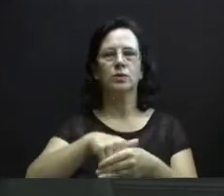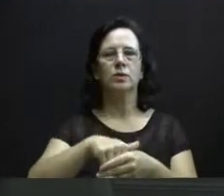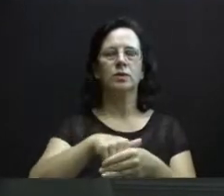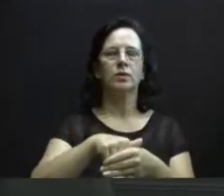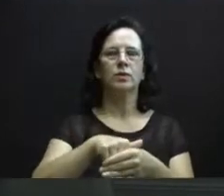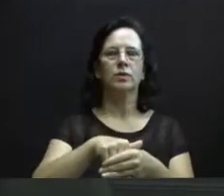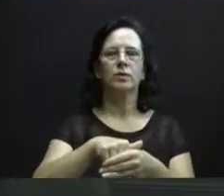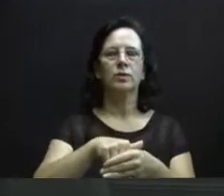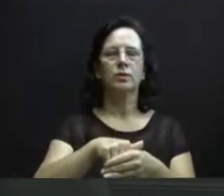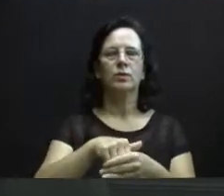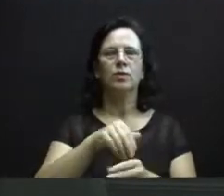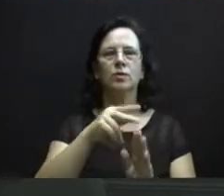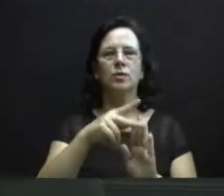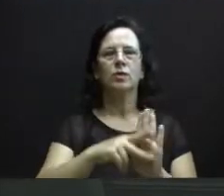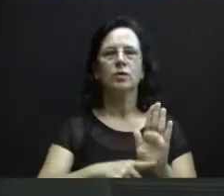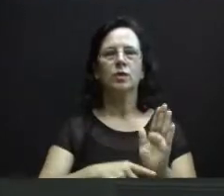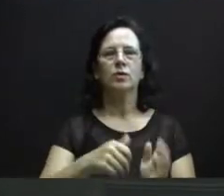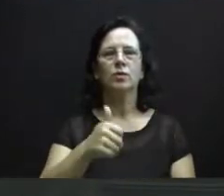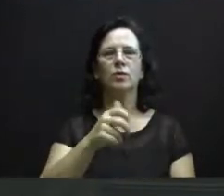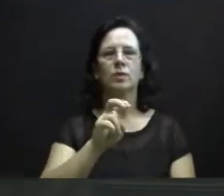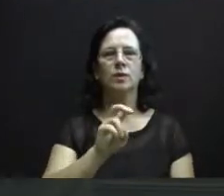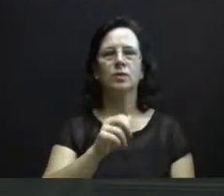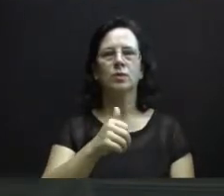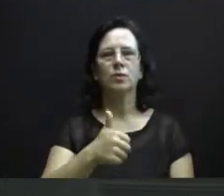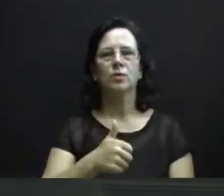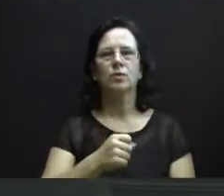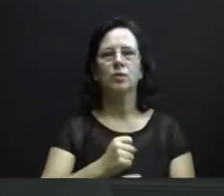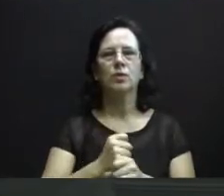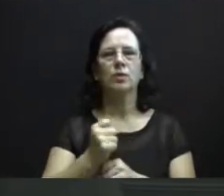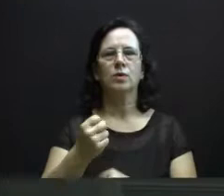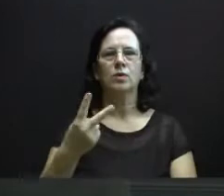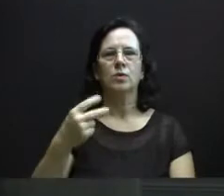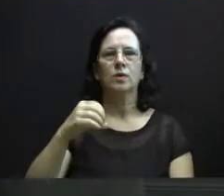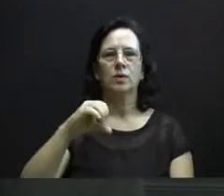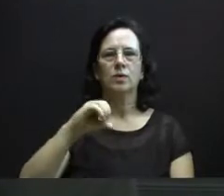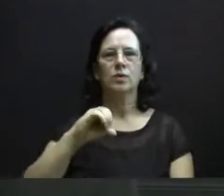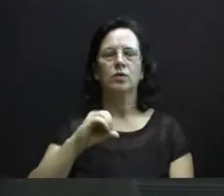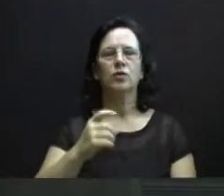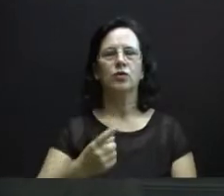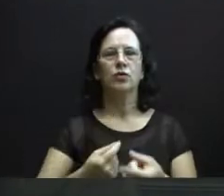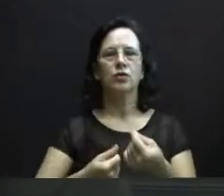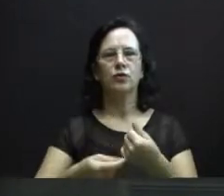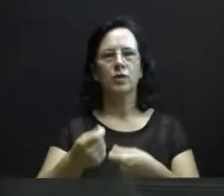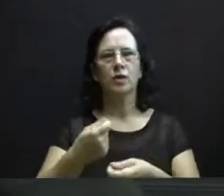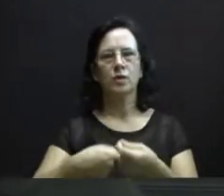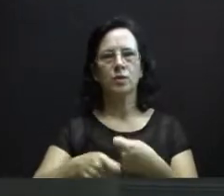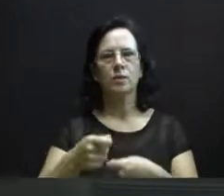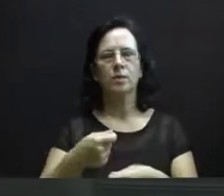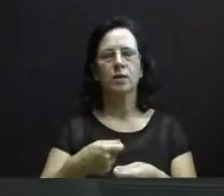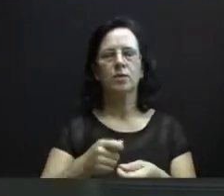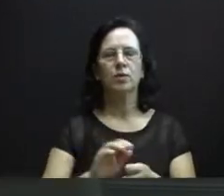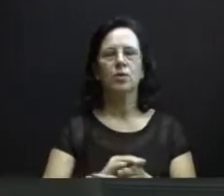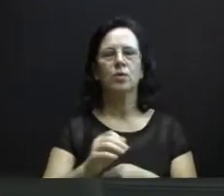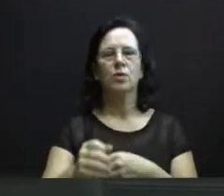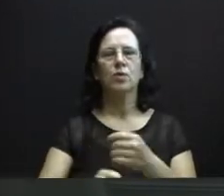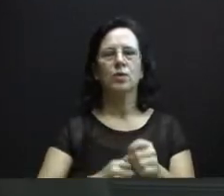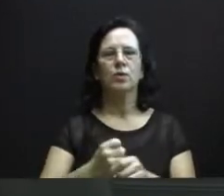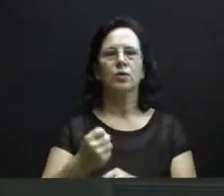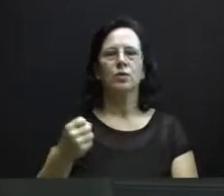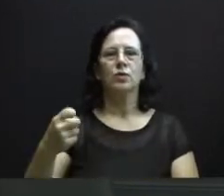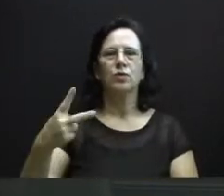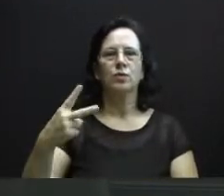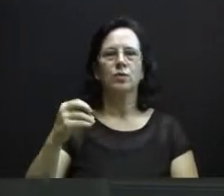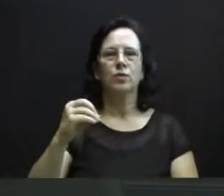projeto de lei de número 15 barra 2019 que trata das finanças e orçamento para o ano de